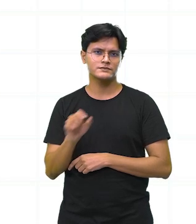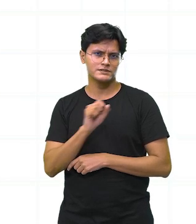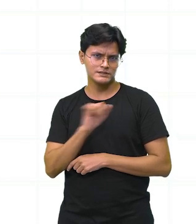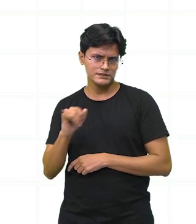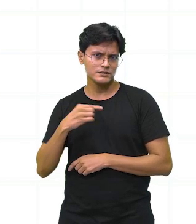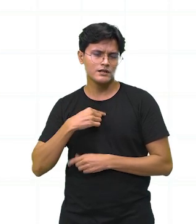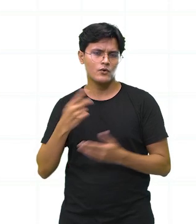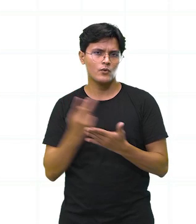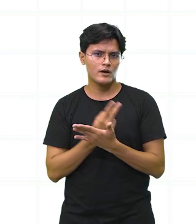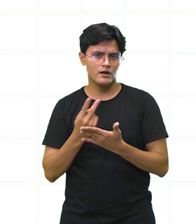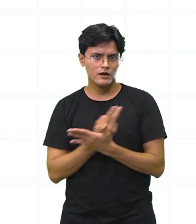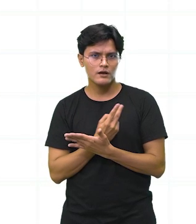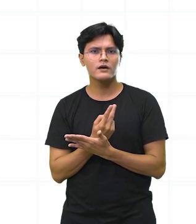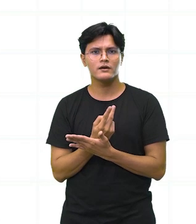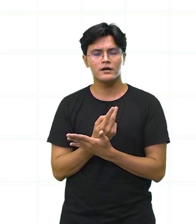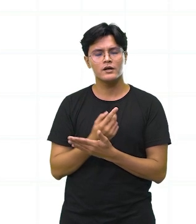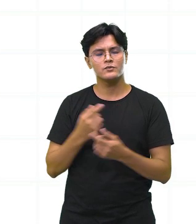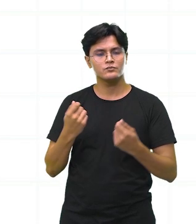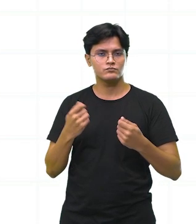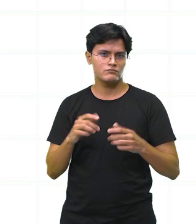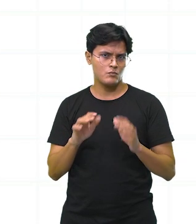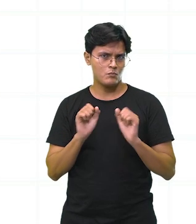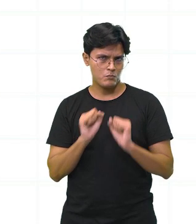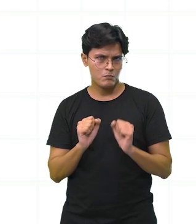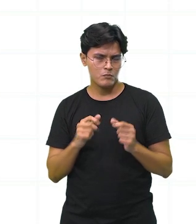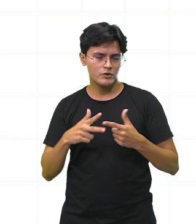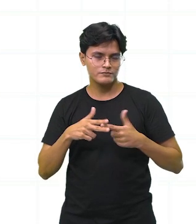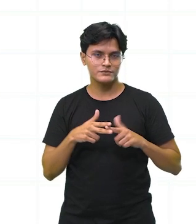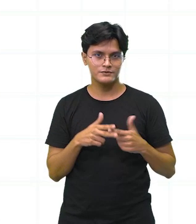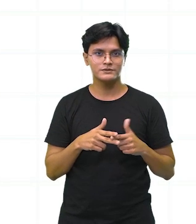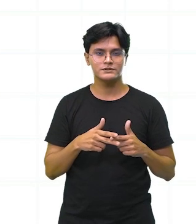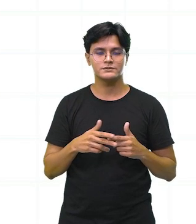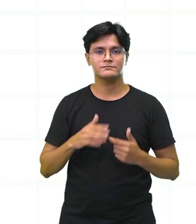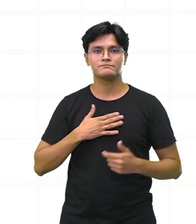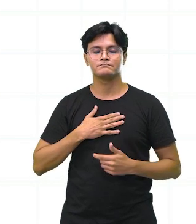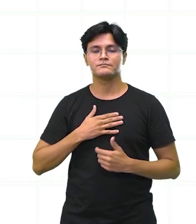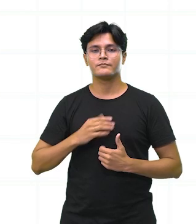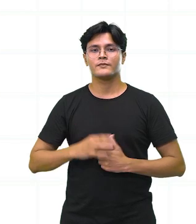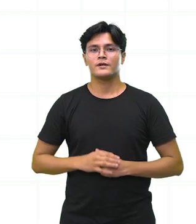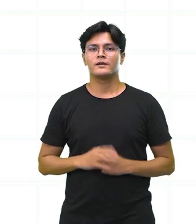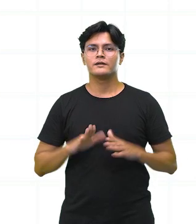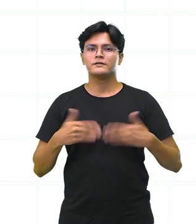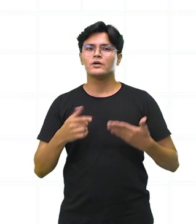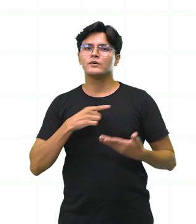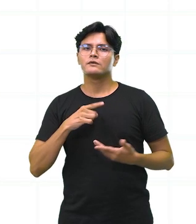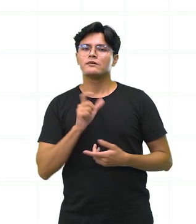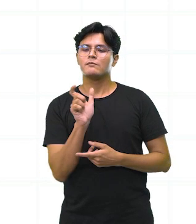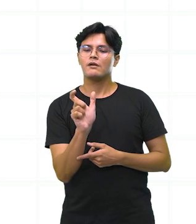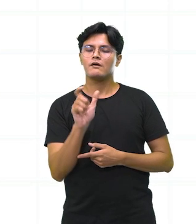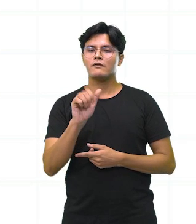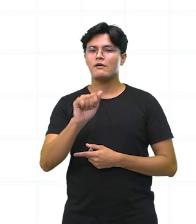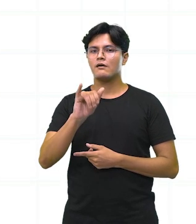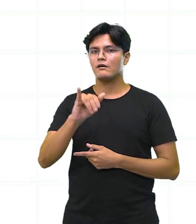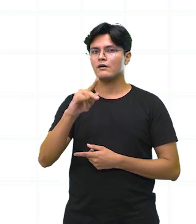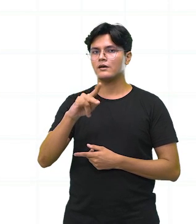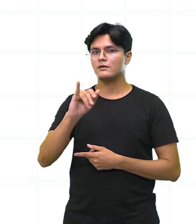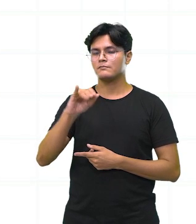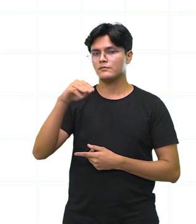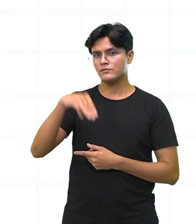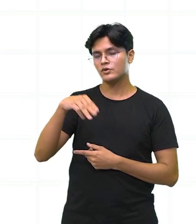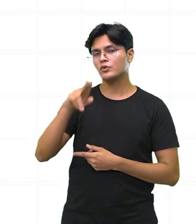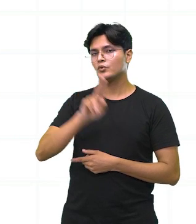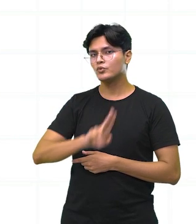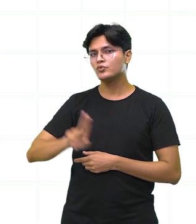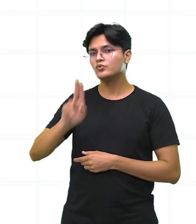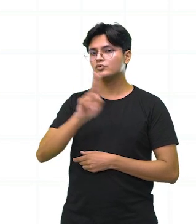mas eu acho que é mais ou menos isso aqui né É nós temos aí eh o termo ipim sendo utilizado com né